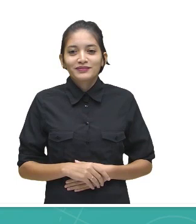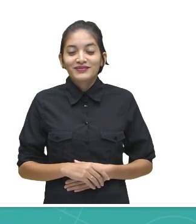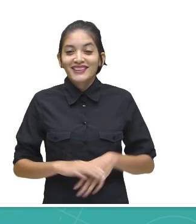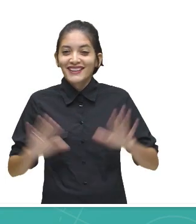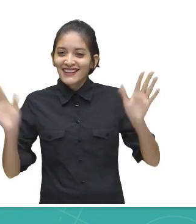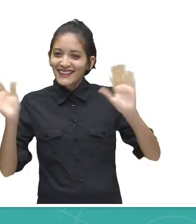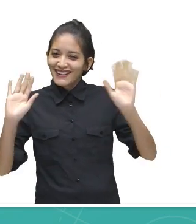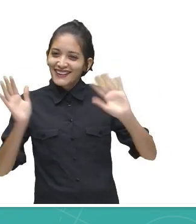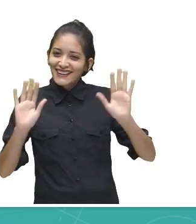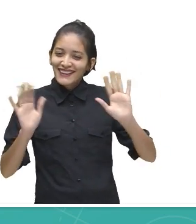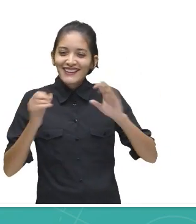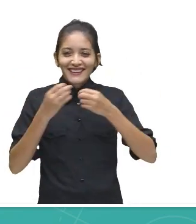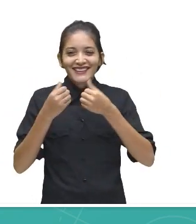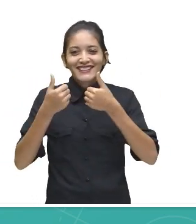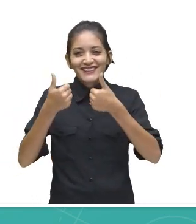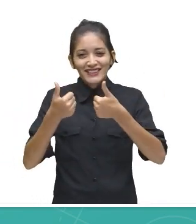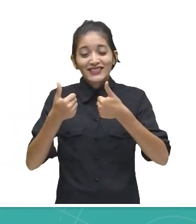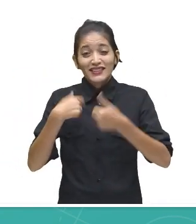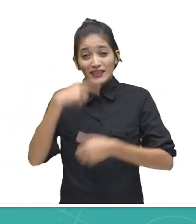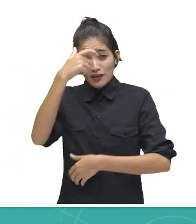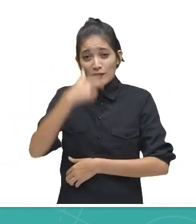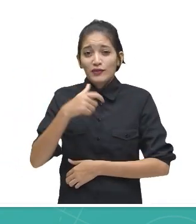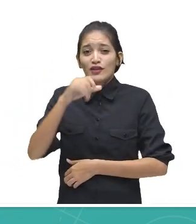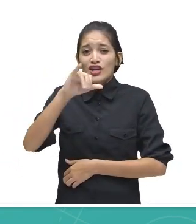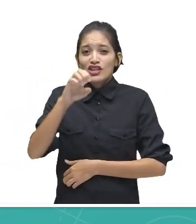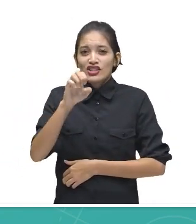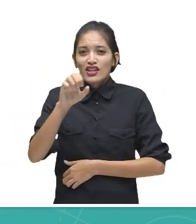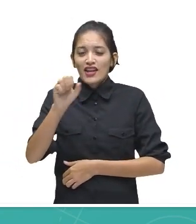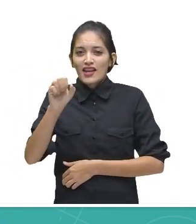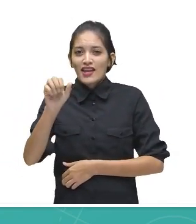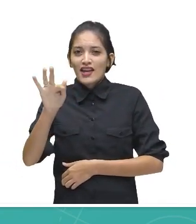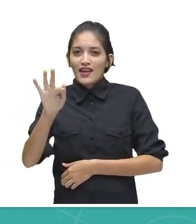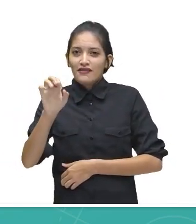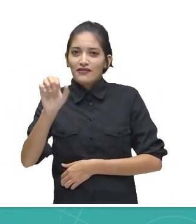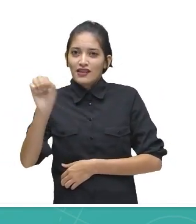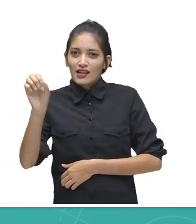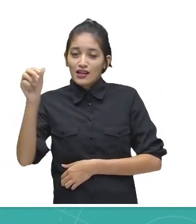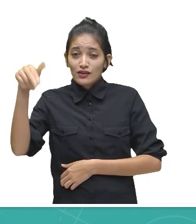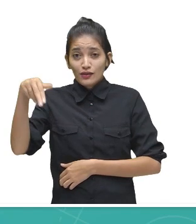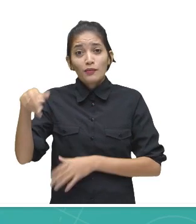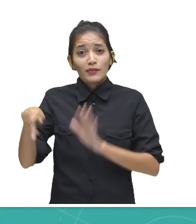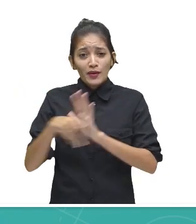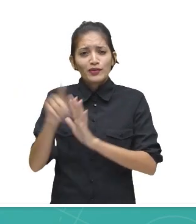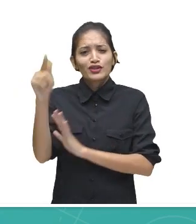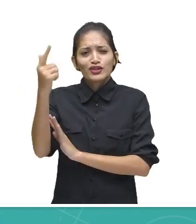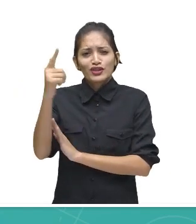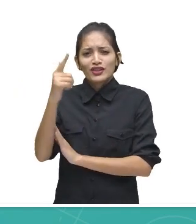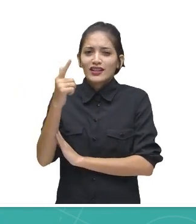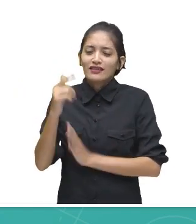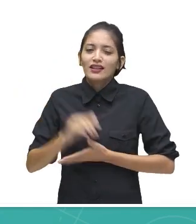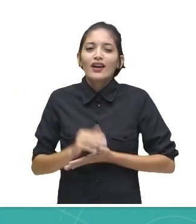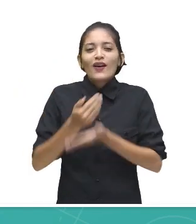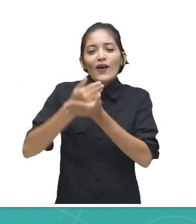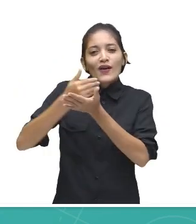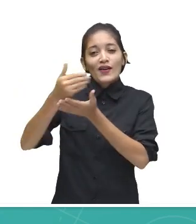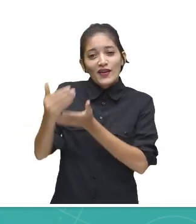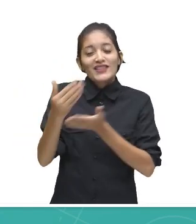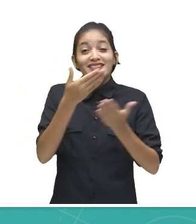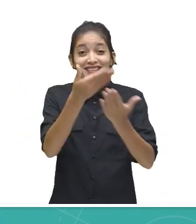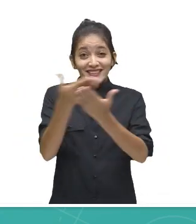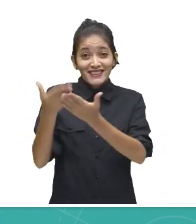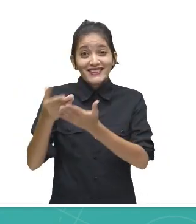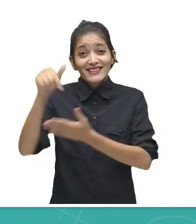E aí, pessoal, tudo bem com vocês? Eu sou o professor Jefferson de Geografia. Vamos iniciar as aulas aqui